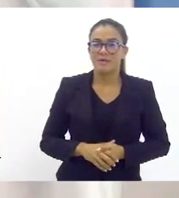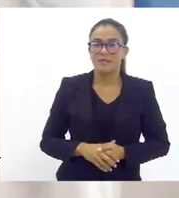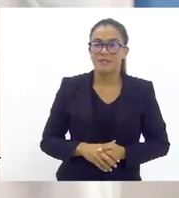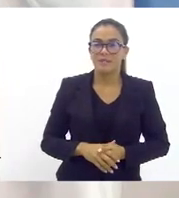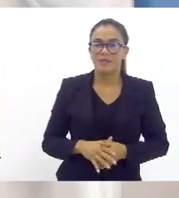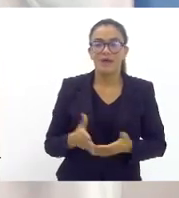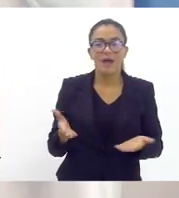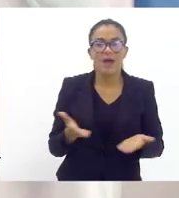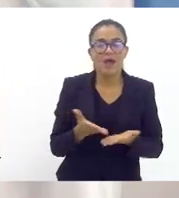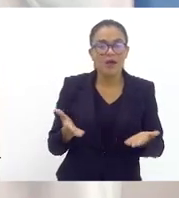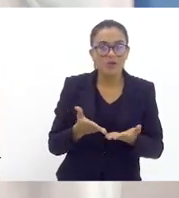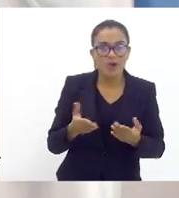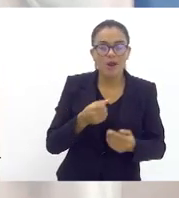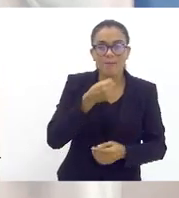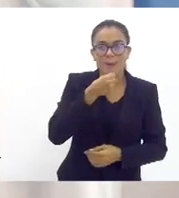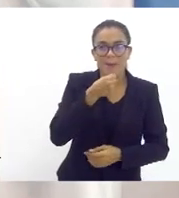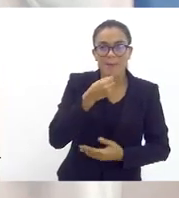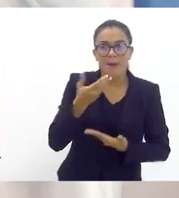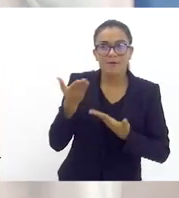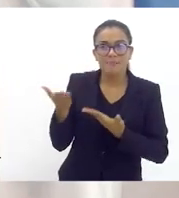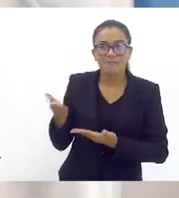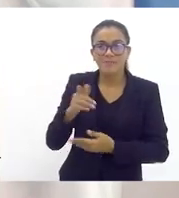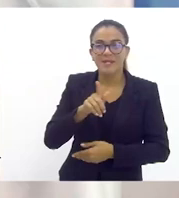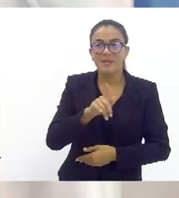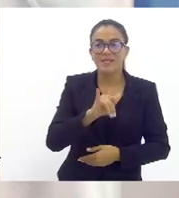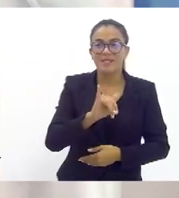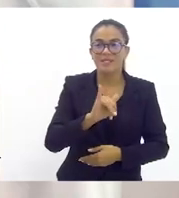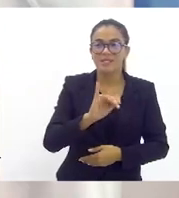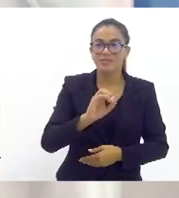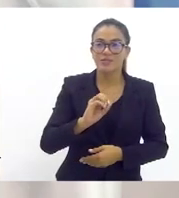franquear imediatamente a palavra para o Giovanni.